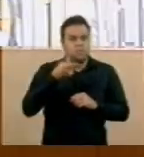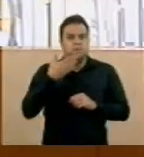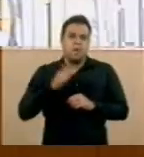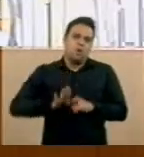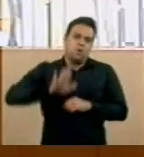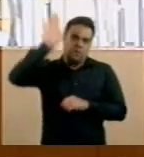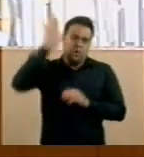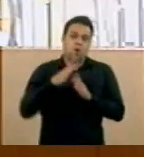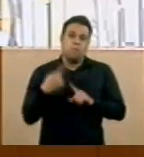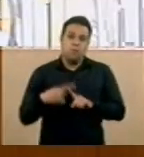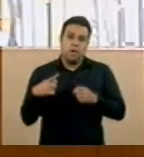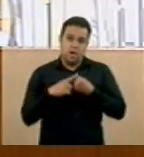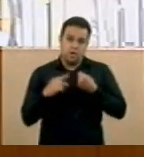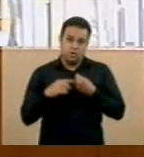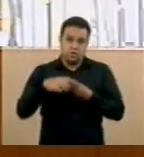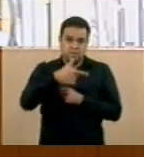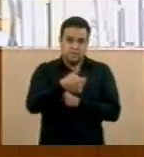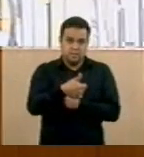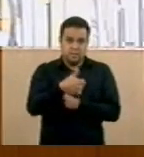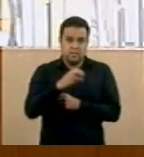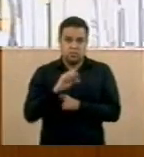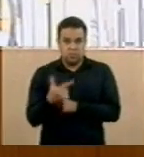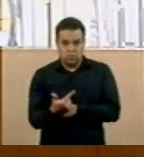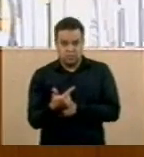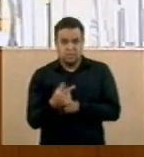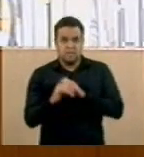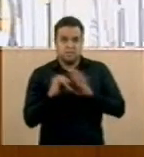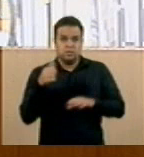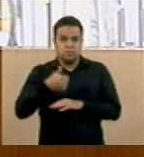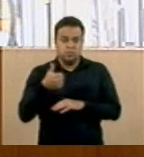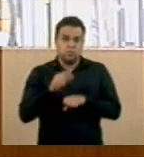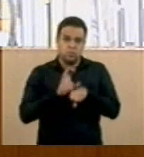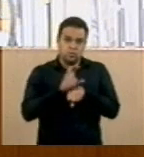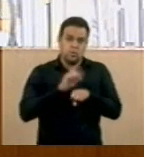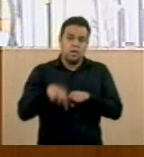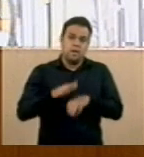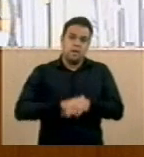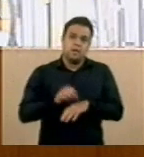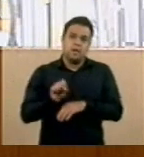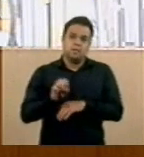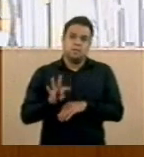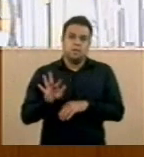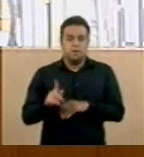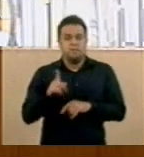artigo 102, inciso 1 da Constituição, diz que compete ao Supremo Tribunal Federal processar e julgar